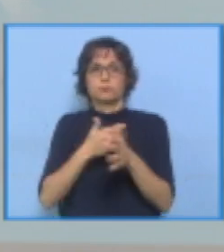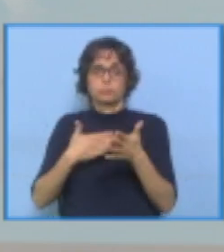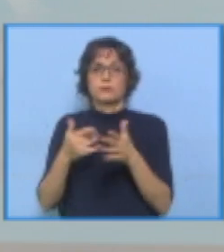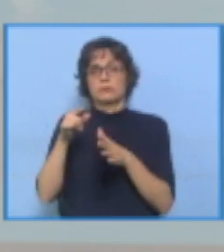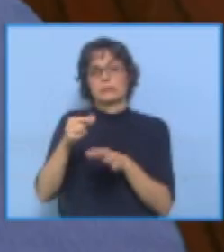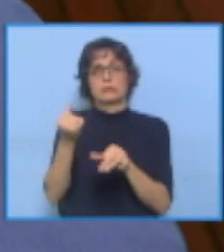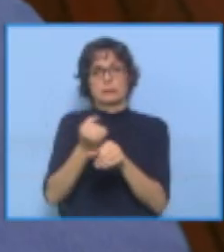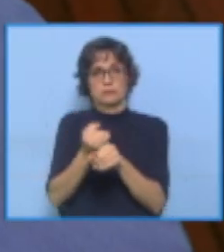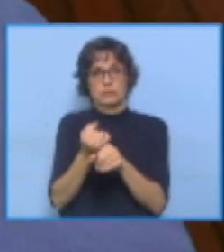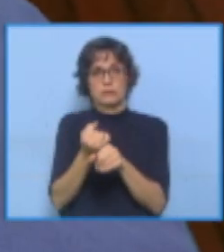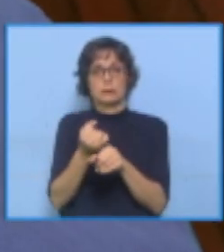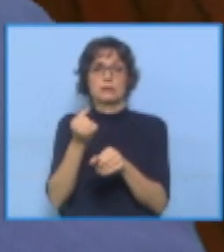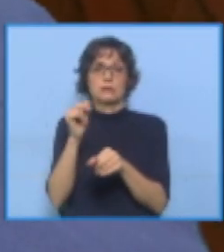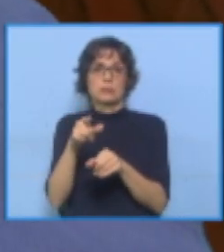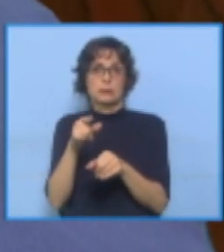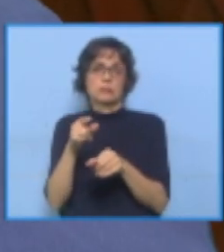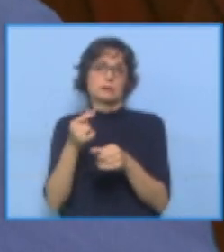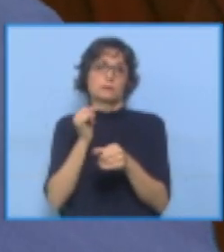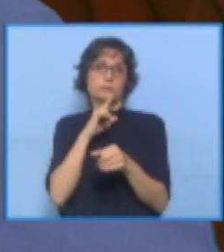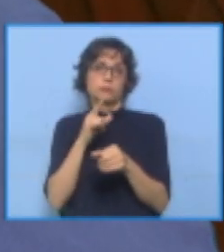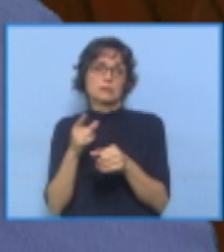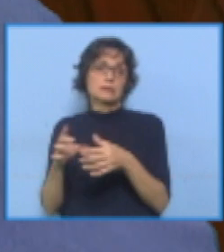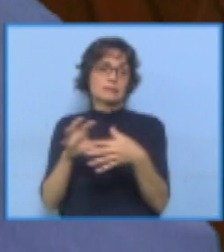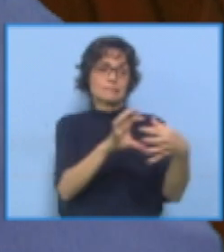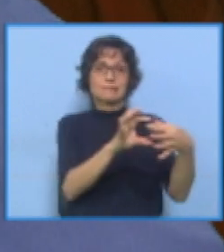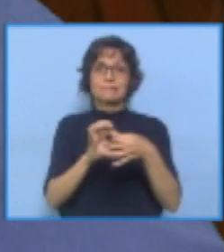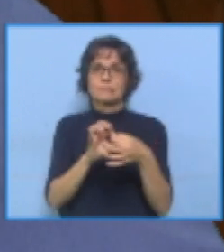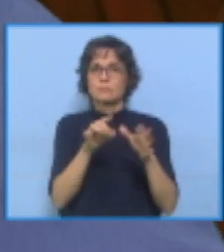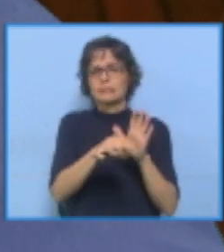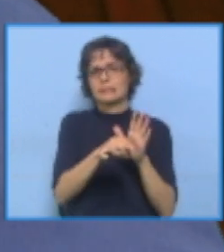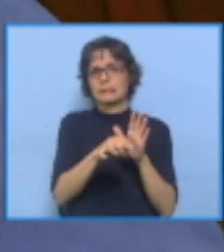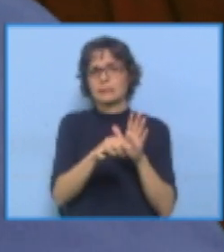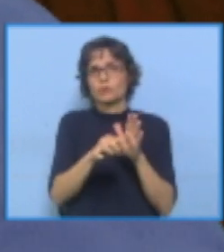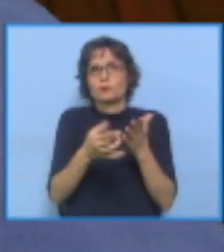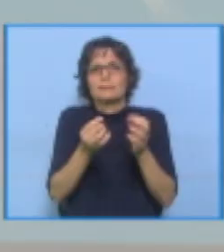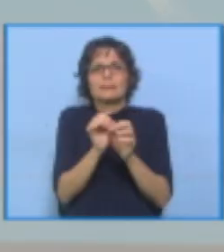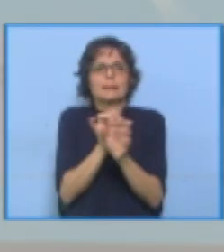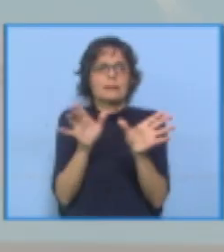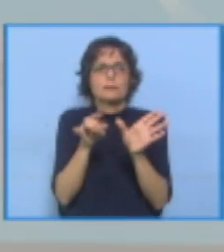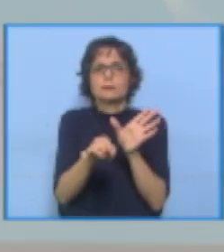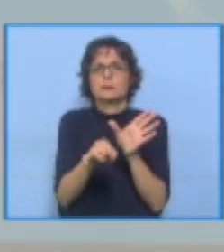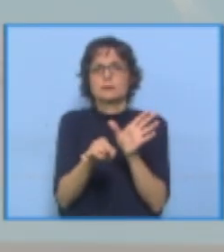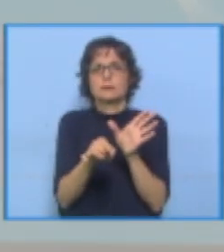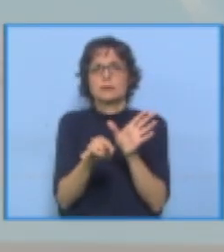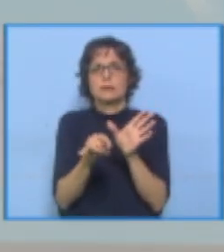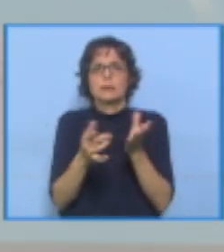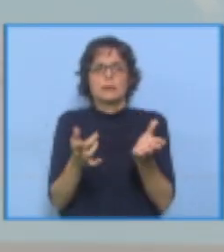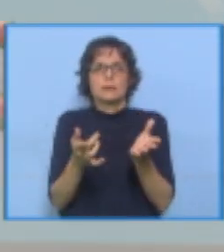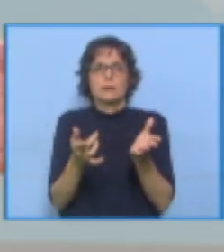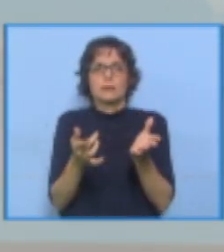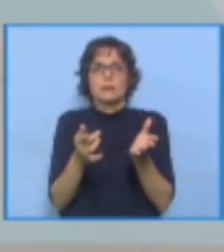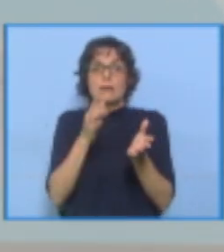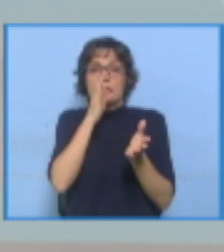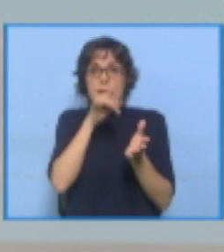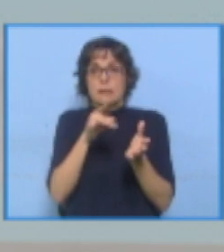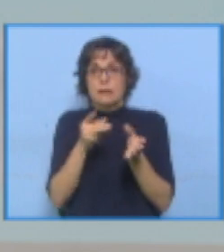está a legislar pelo mínimo, não é? Quer dizer, isto era do mais elementar bom senso, que pelo menos, se pertence à sociedade, pedisse